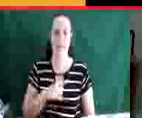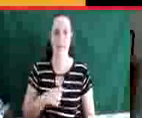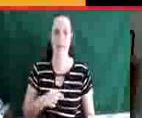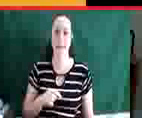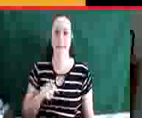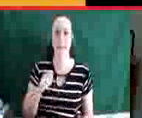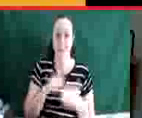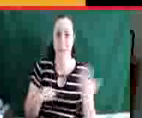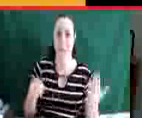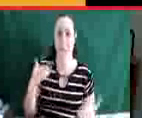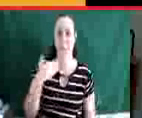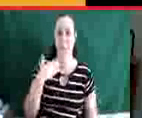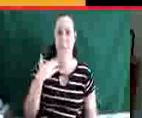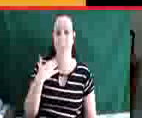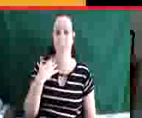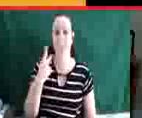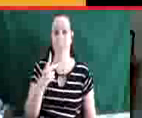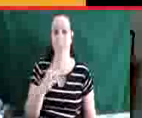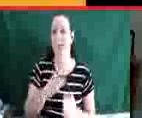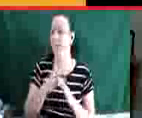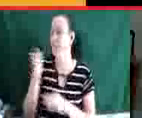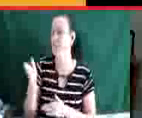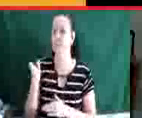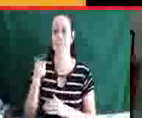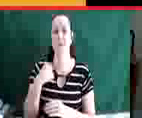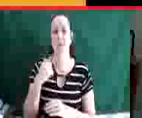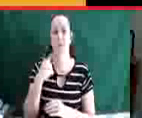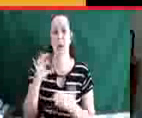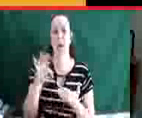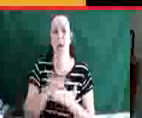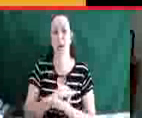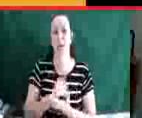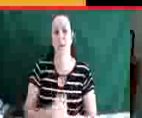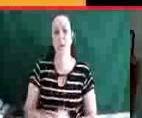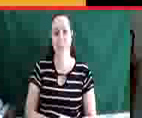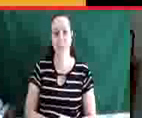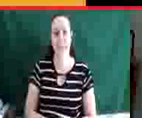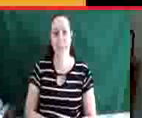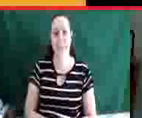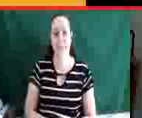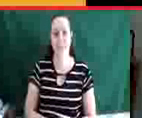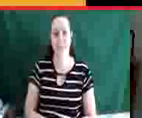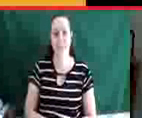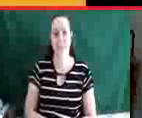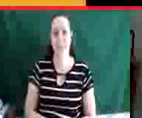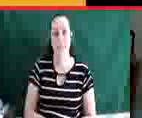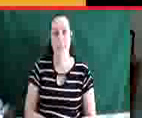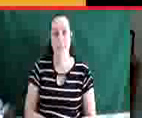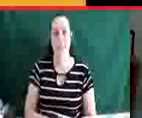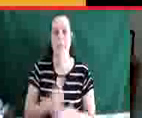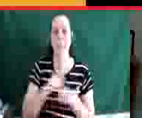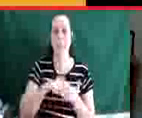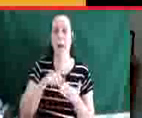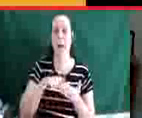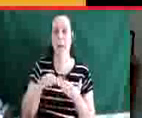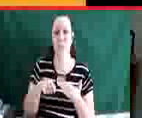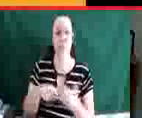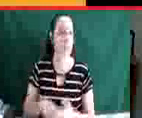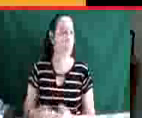entender, principalmente a parte de protocolo de redes, né? As camadas, os protocolos de cada camada que vocês estão vendo também.